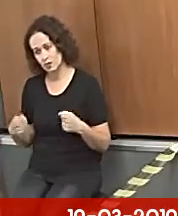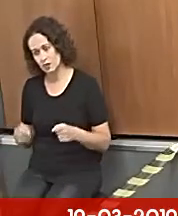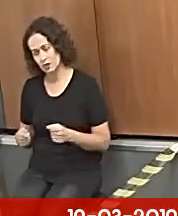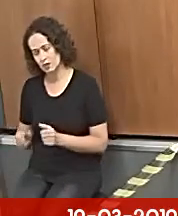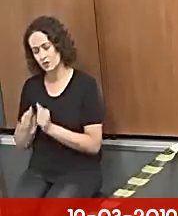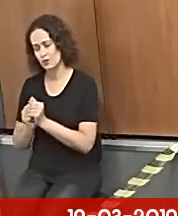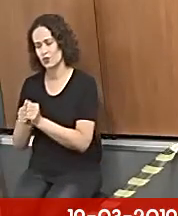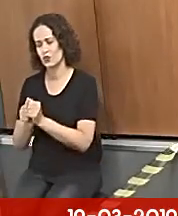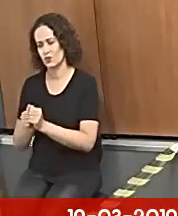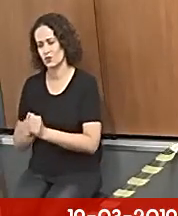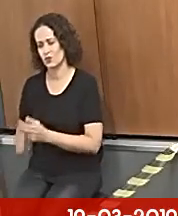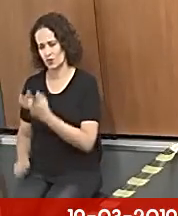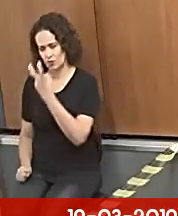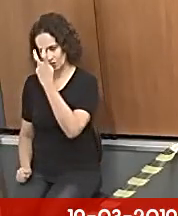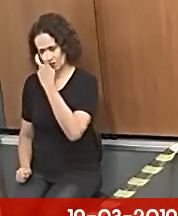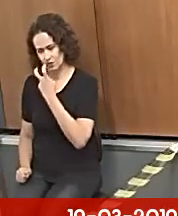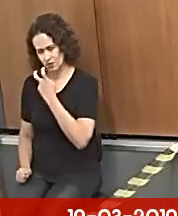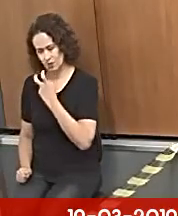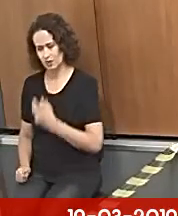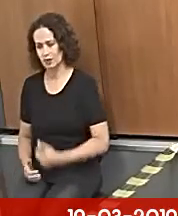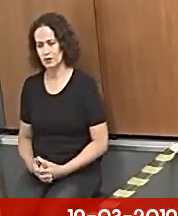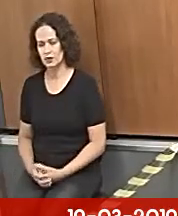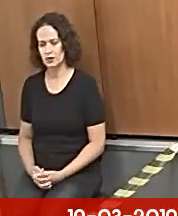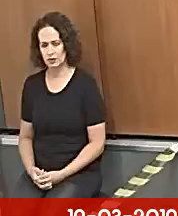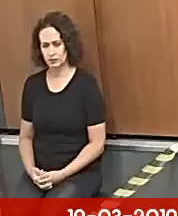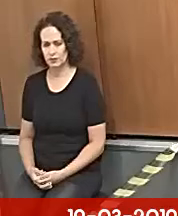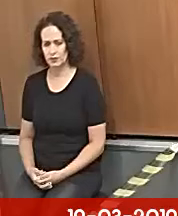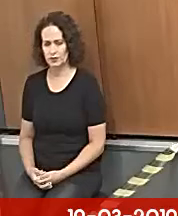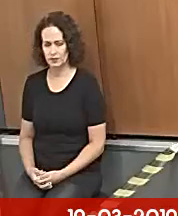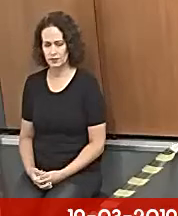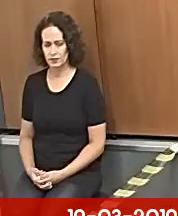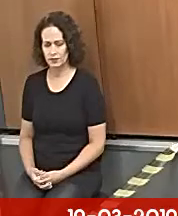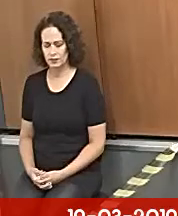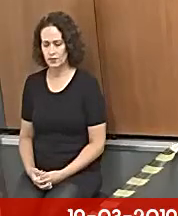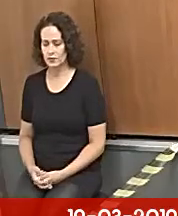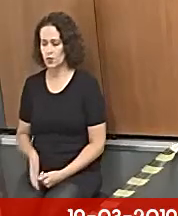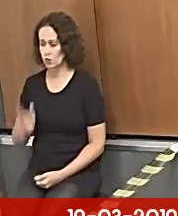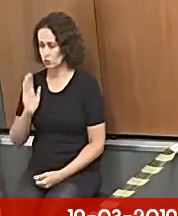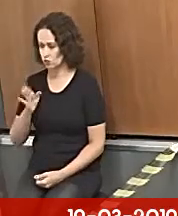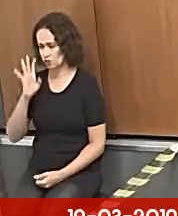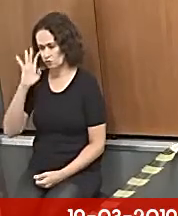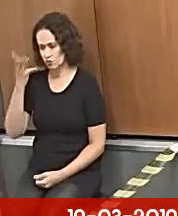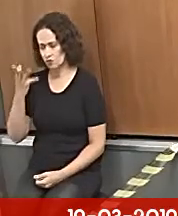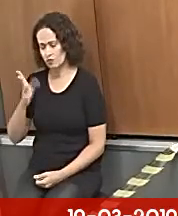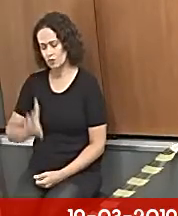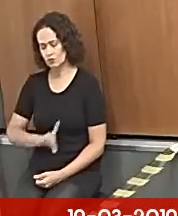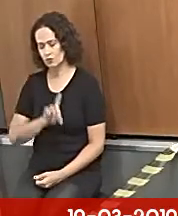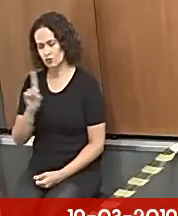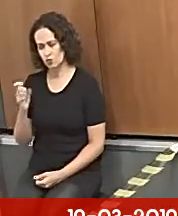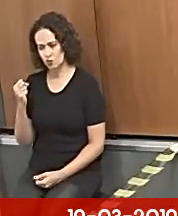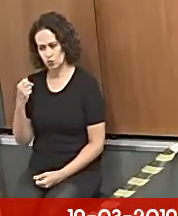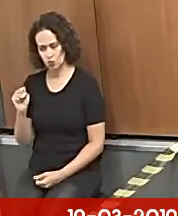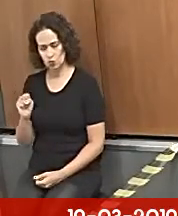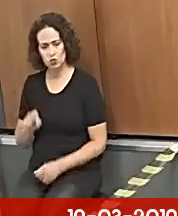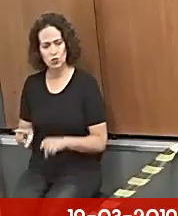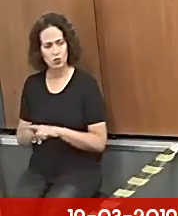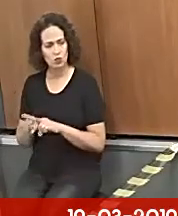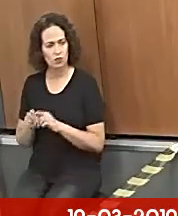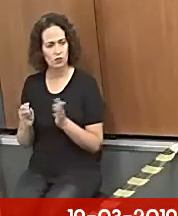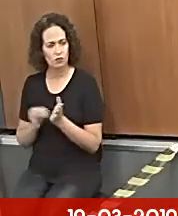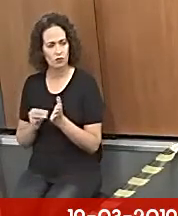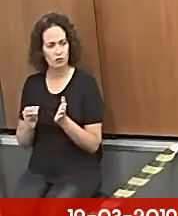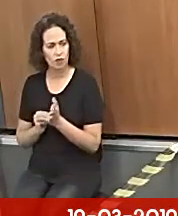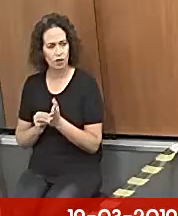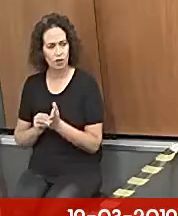acho que os deficientes visuais em que está presente ótimo já temos uma definição podia 8 então é tá faltando ainda também doutor cícero mas